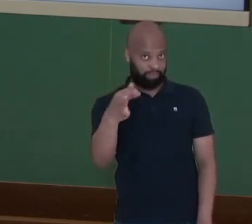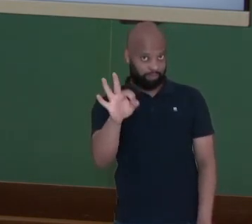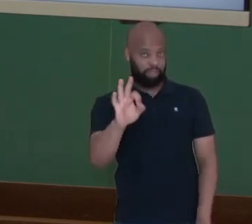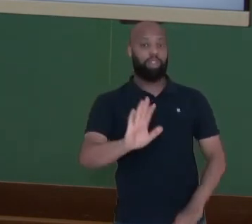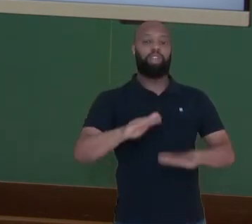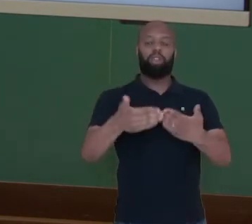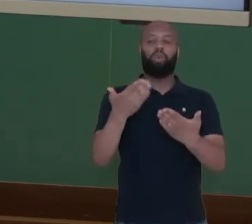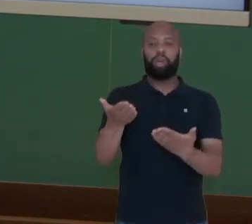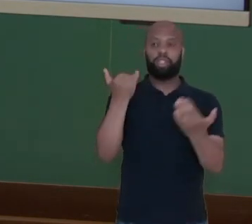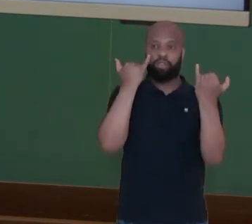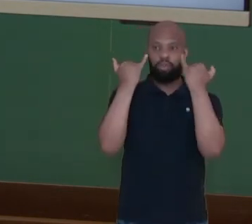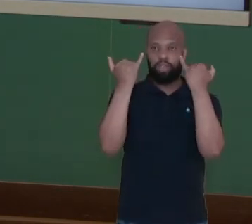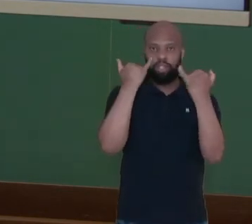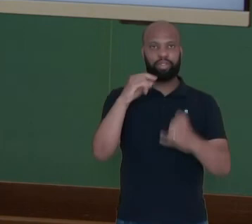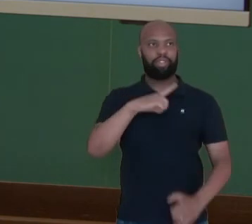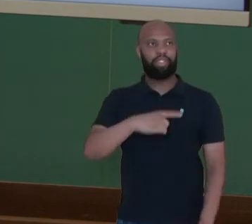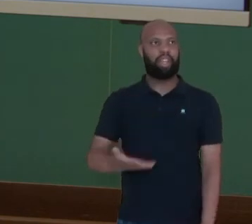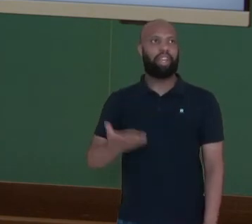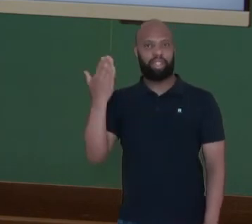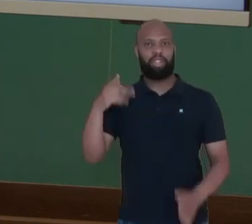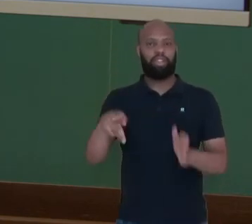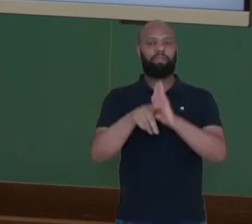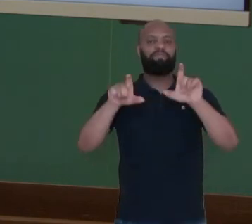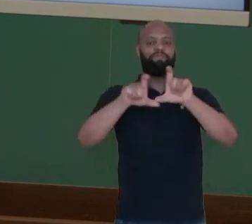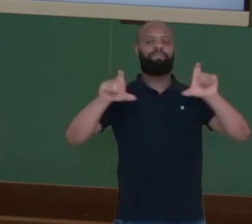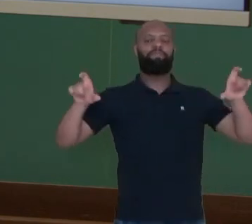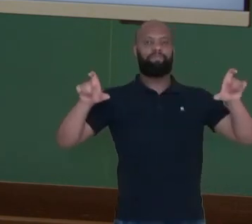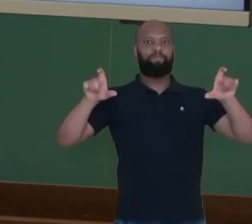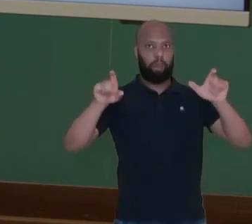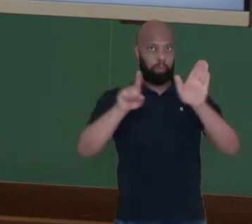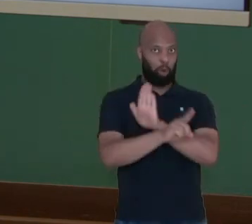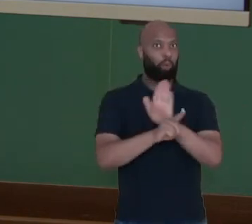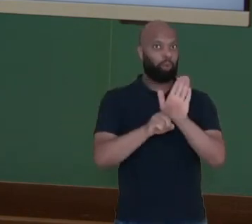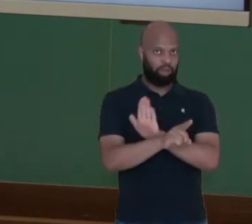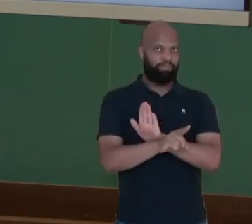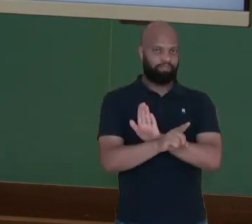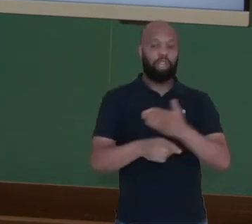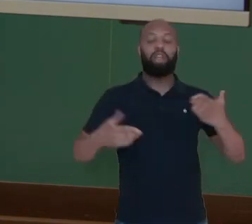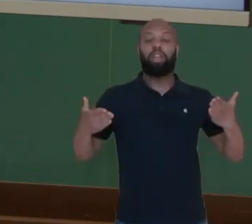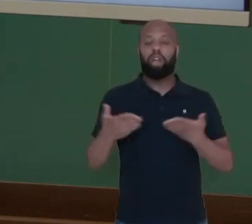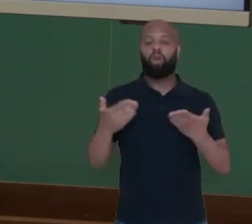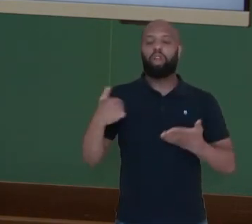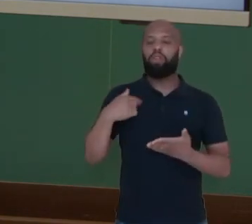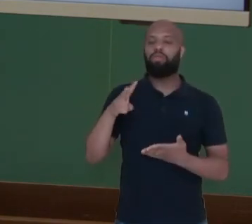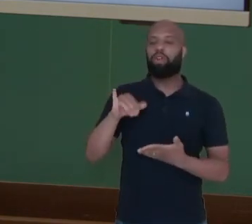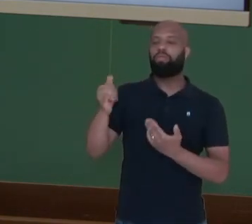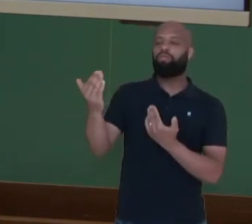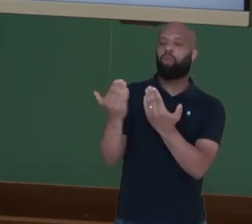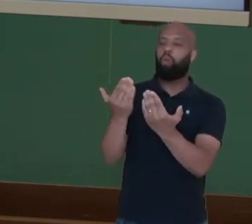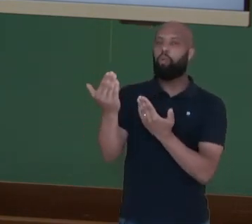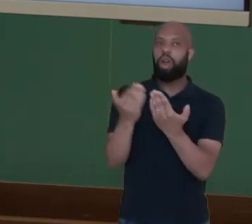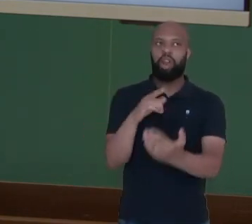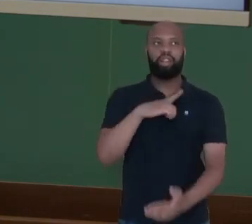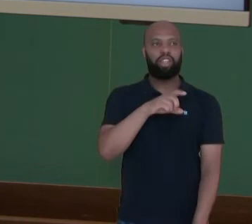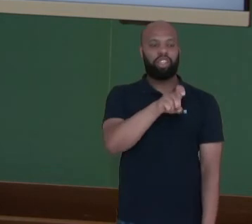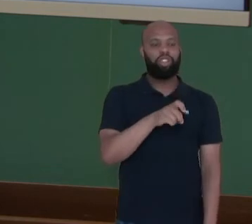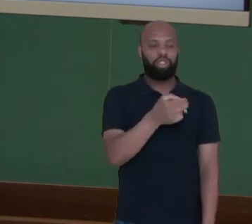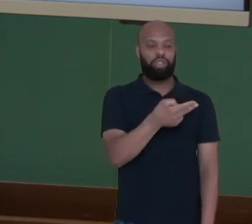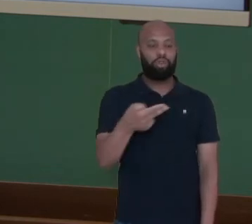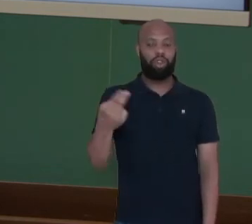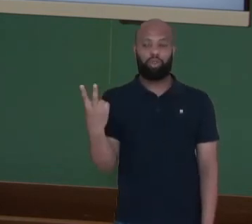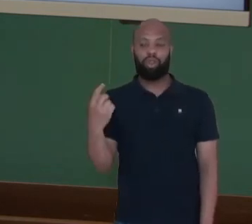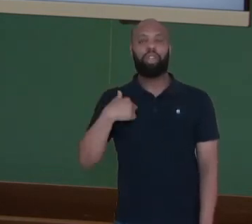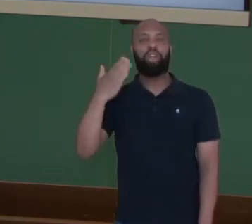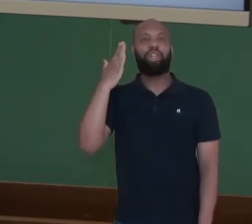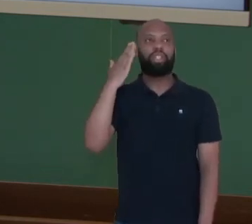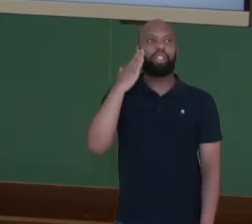Então, essa é a informação que foi dada no enunciado para mim. Então, eu comparando essa posição x igual a 2, sabendo que